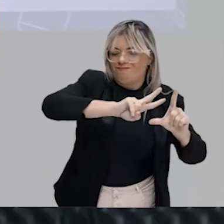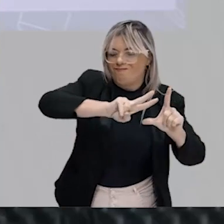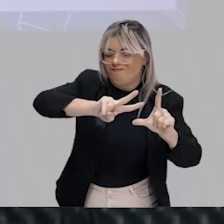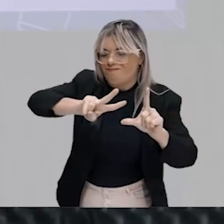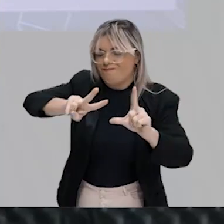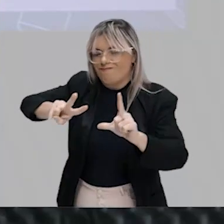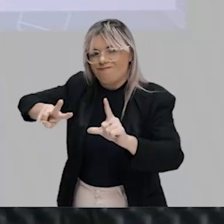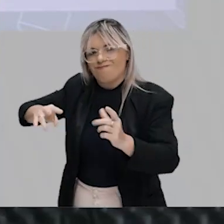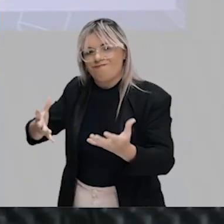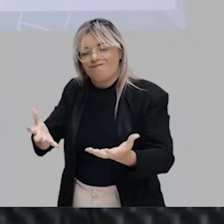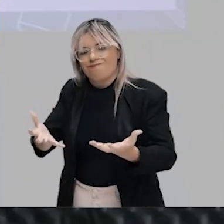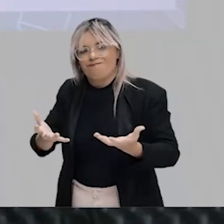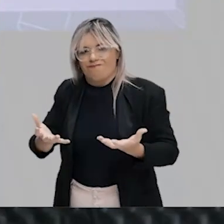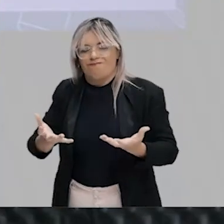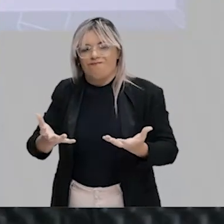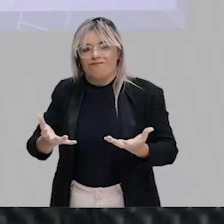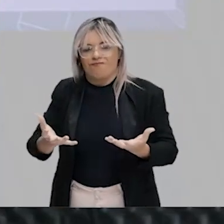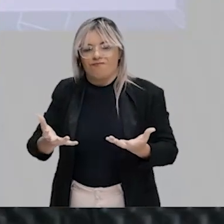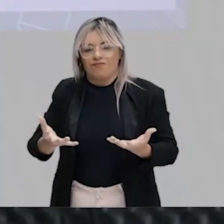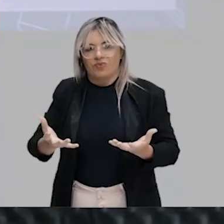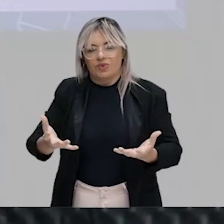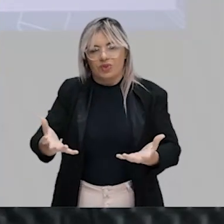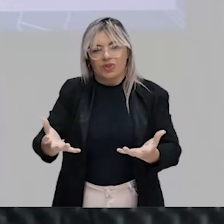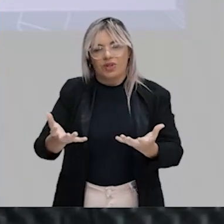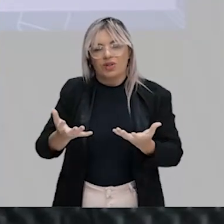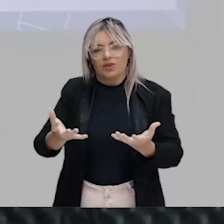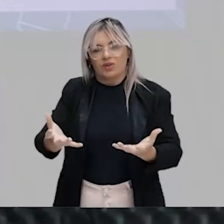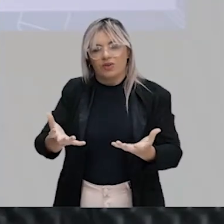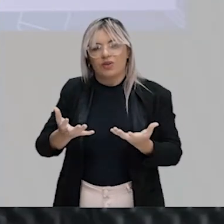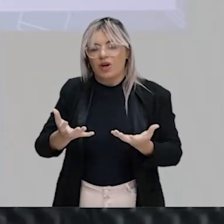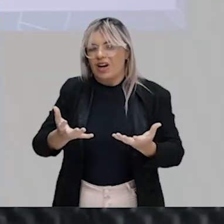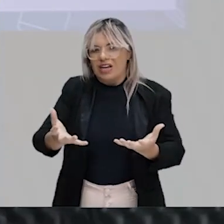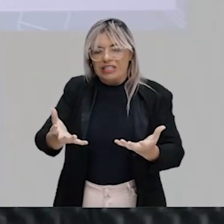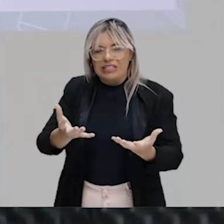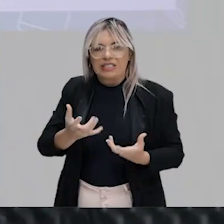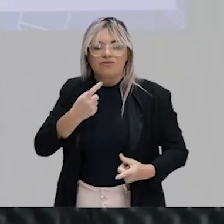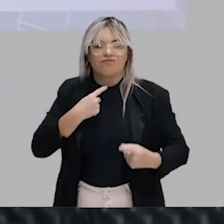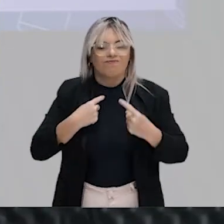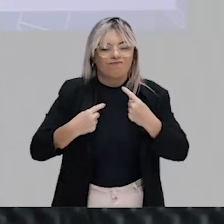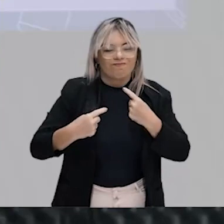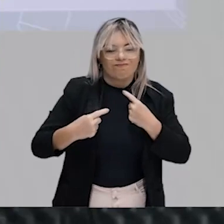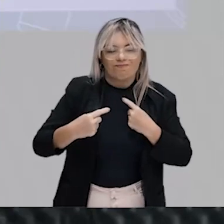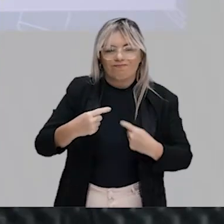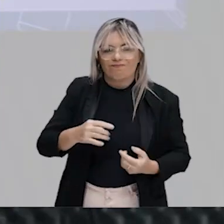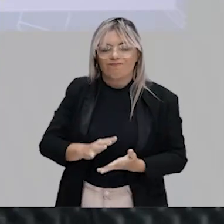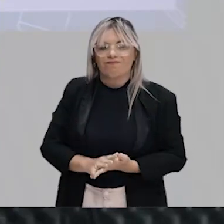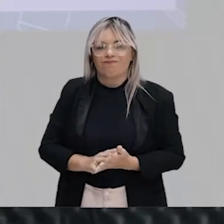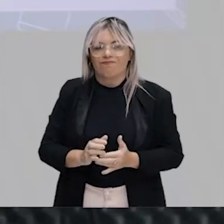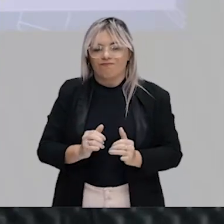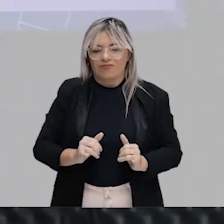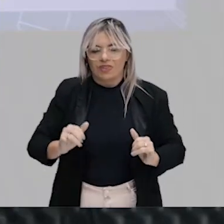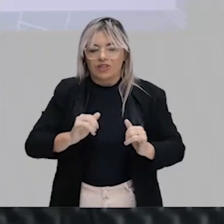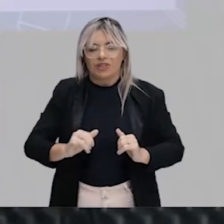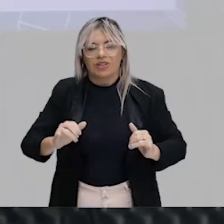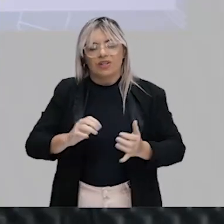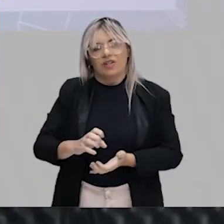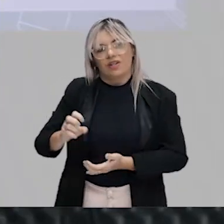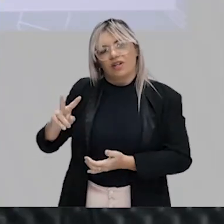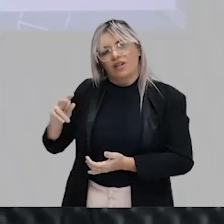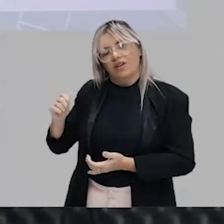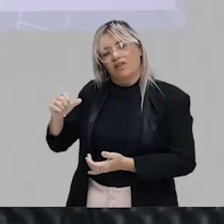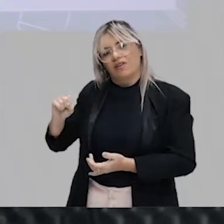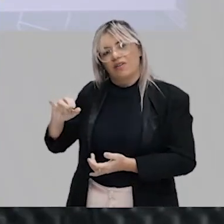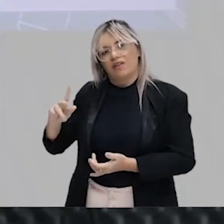uma forma, como é que eu posso falar para vocês, de uma forma abrupta e de uma forma muito invasiva, que aquilo